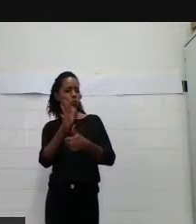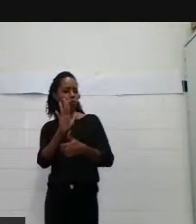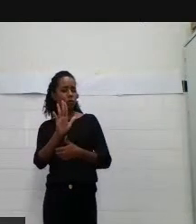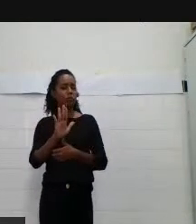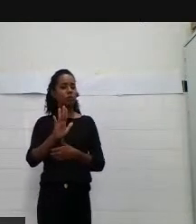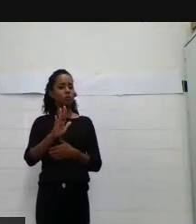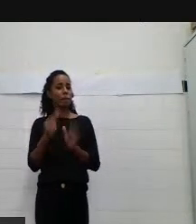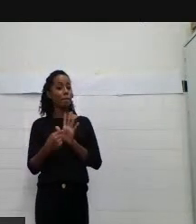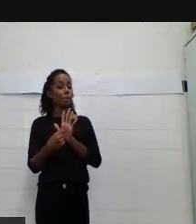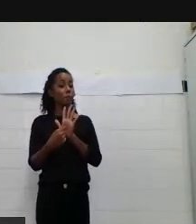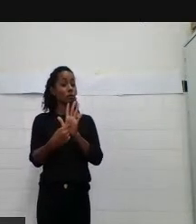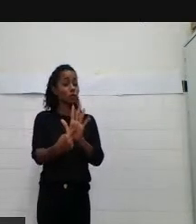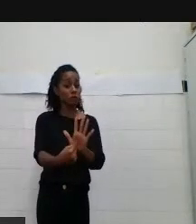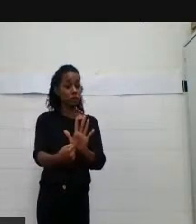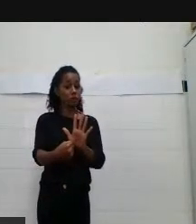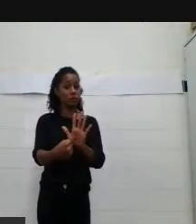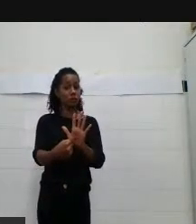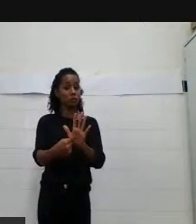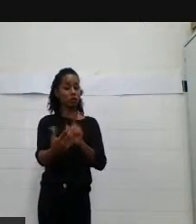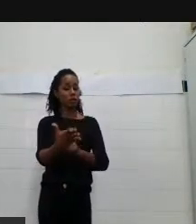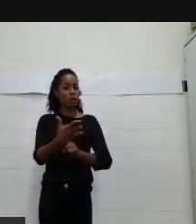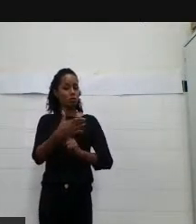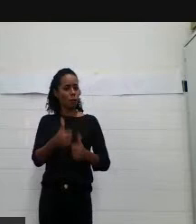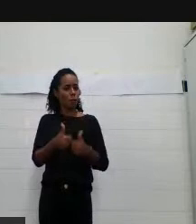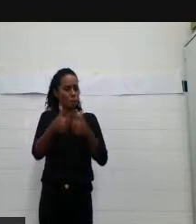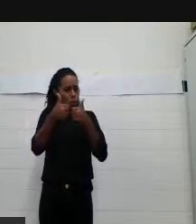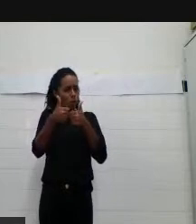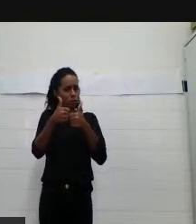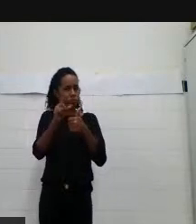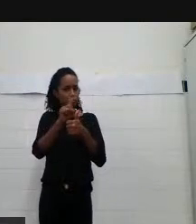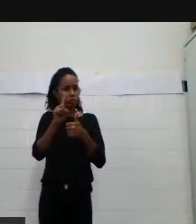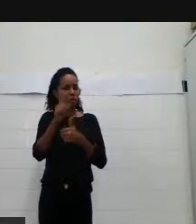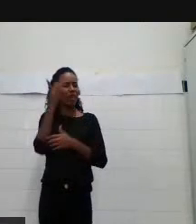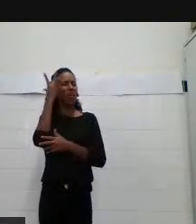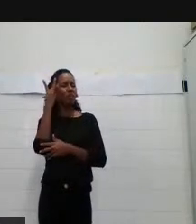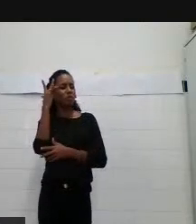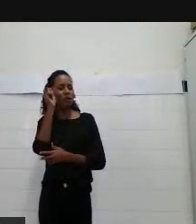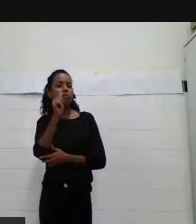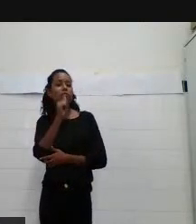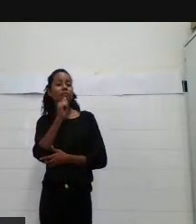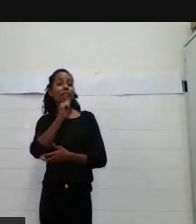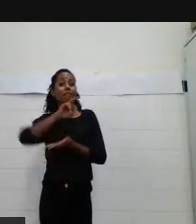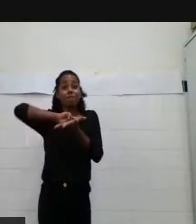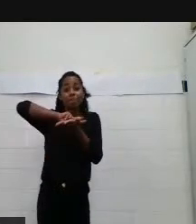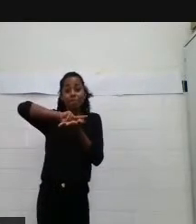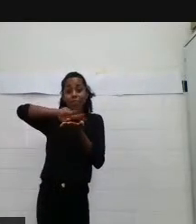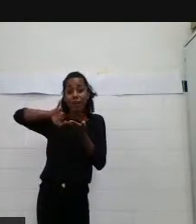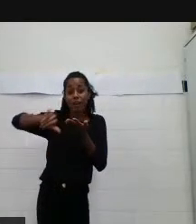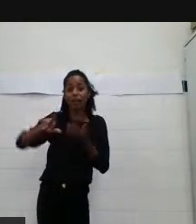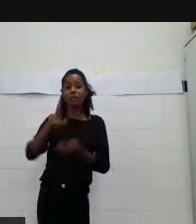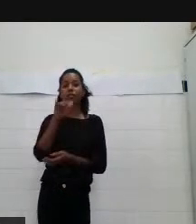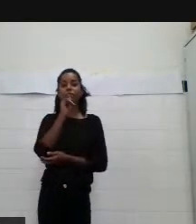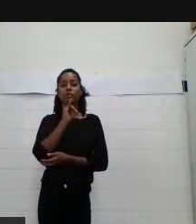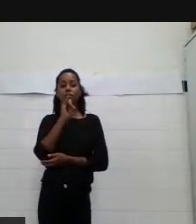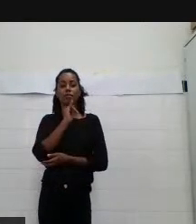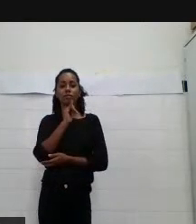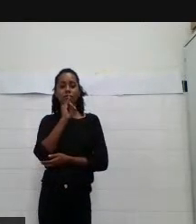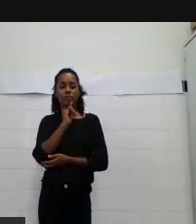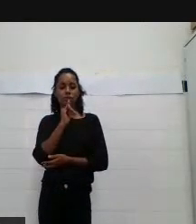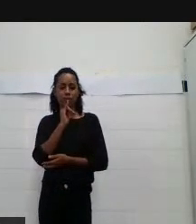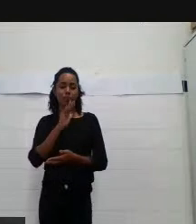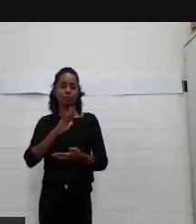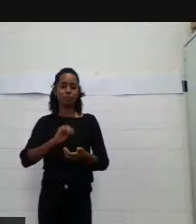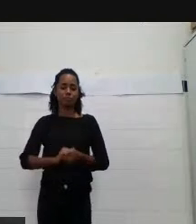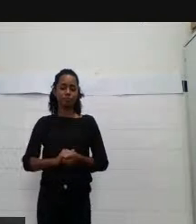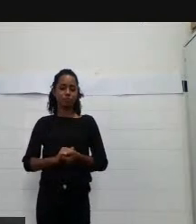contribuições de maneira positiva. Eu acho que há inúmeros exemplos, né? Se a gente pega o Cortiço, né?